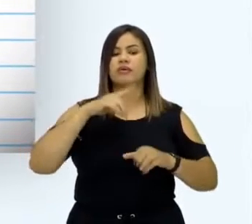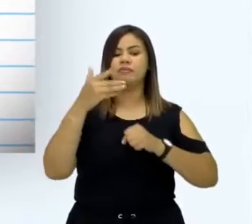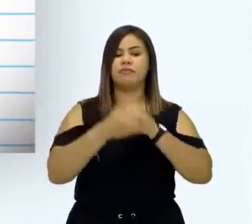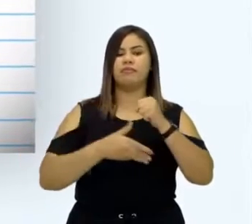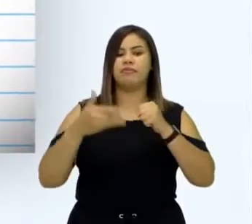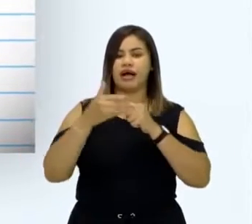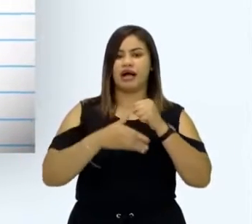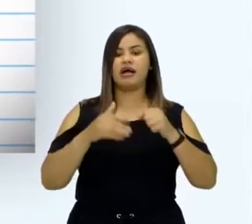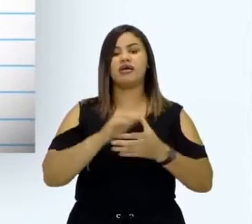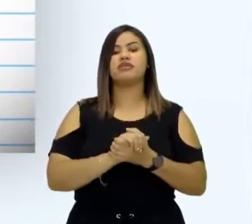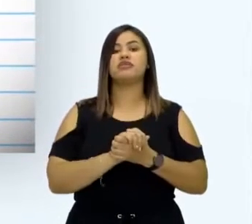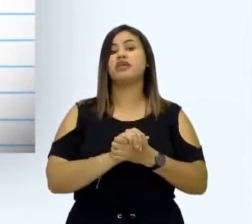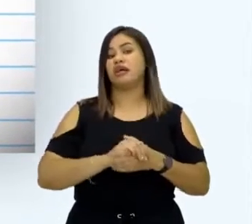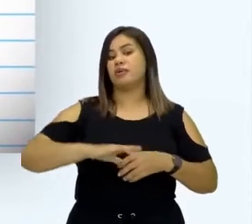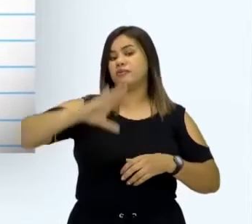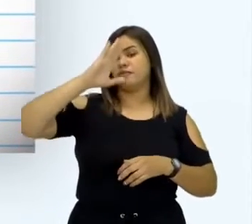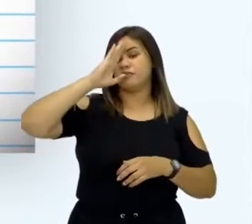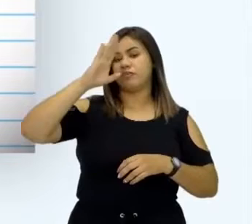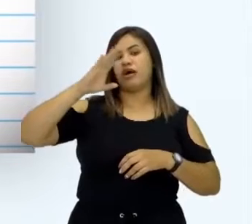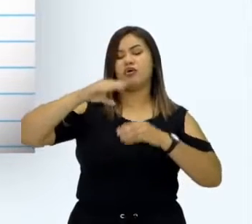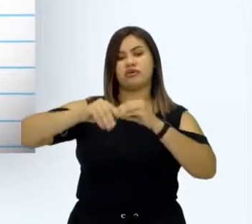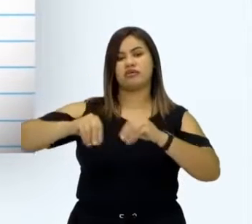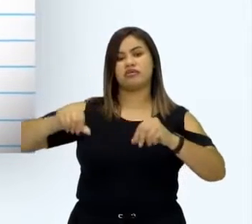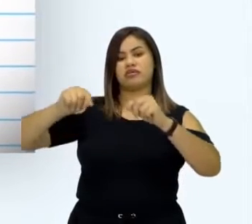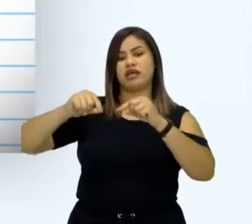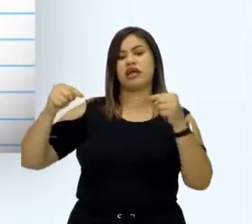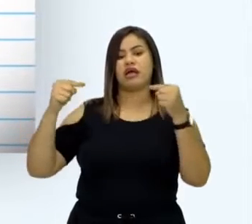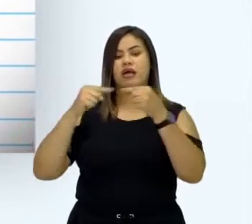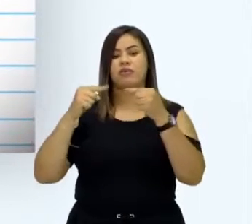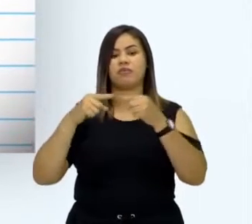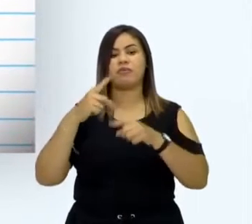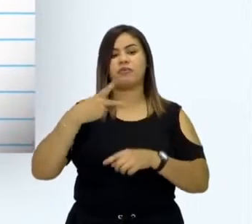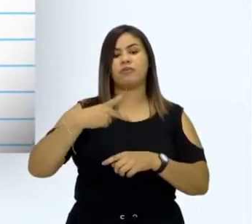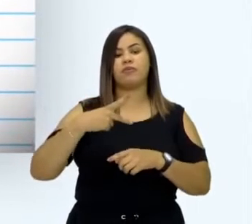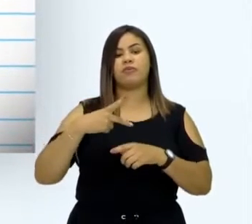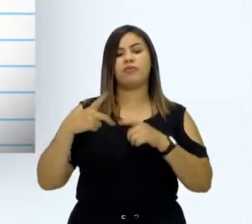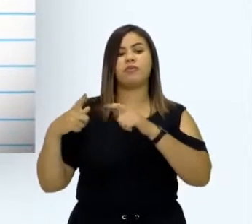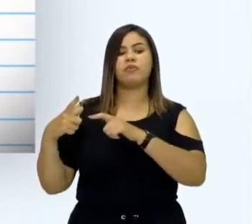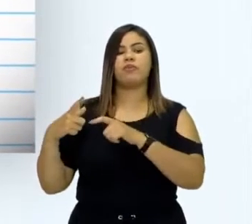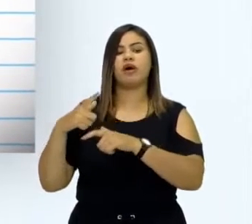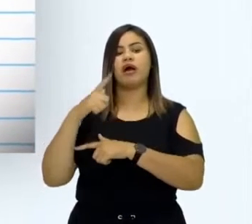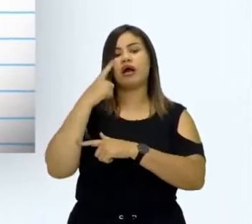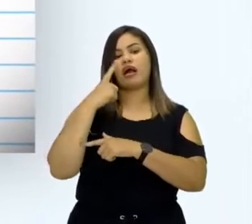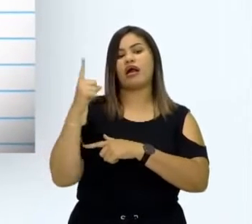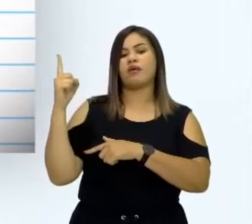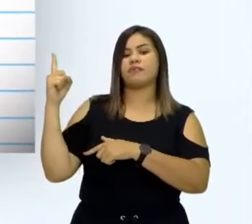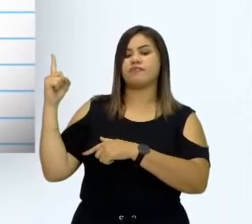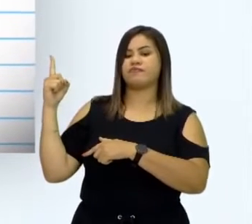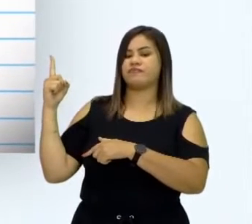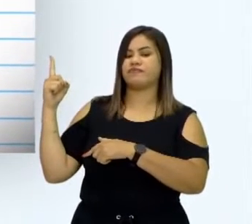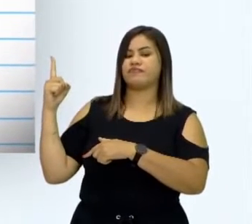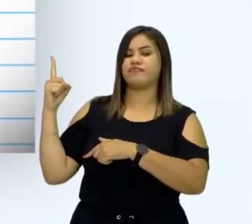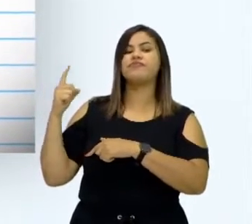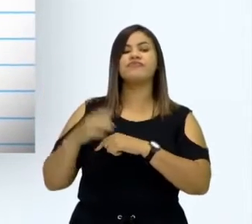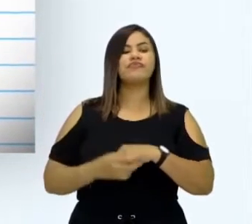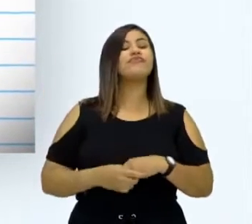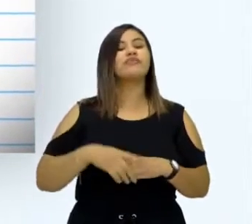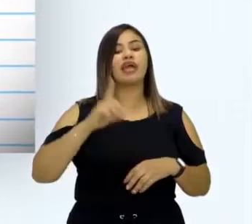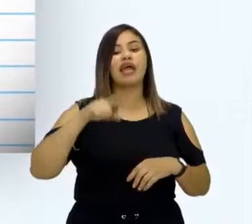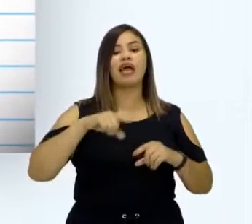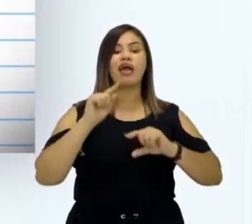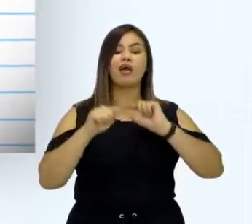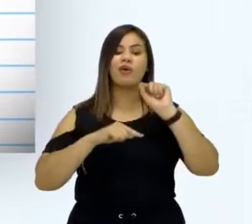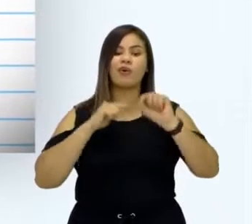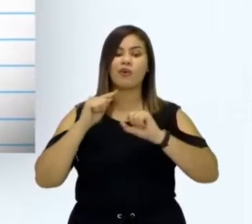procuram representar a principal cobertura e uso da terra de certo polígono. Temos, por exemplo, a área artificial, classificação aplicável